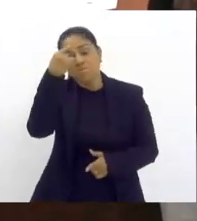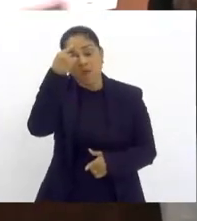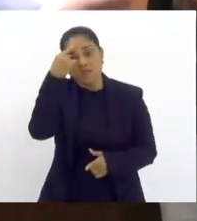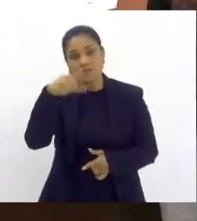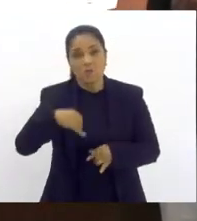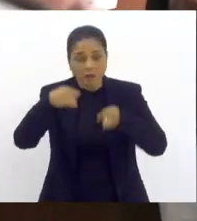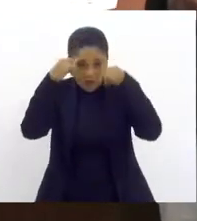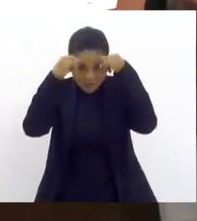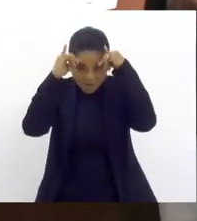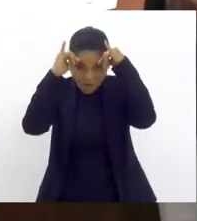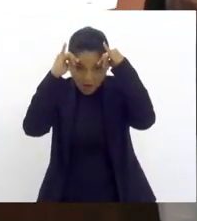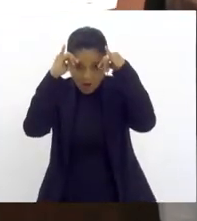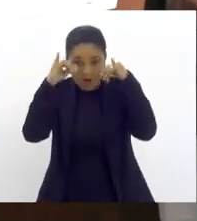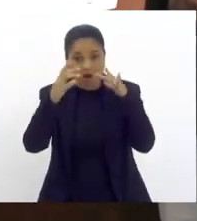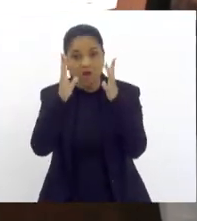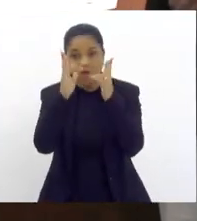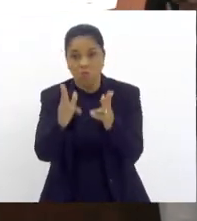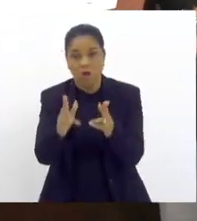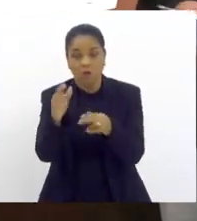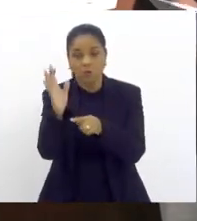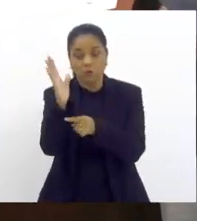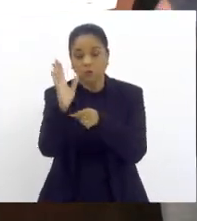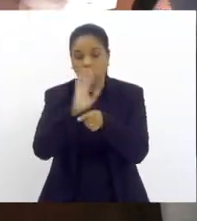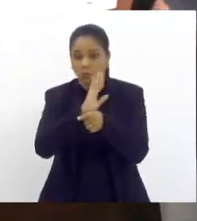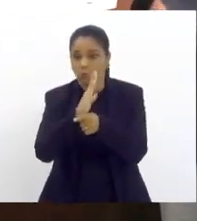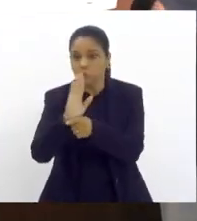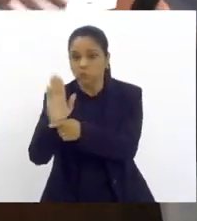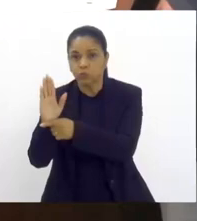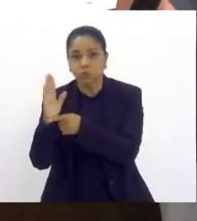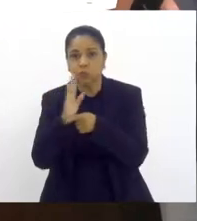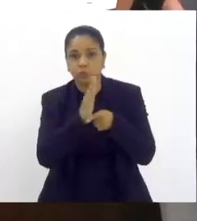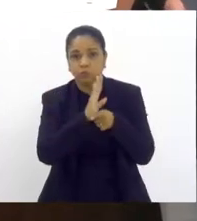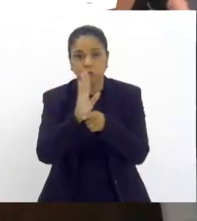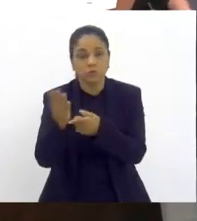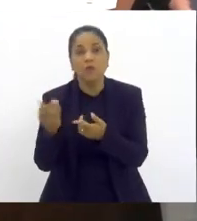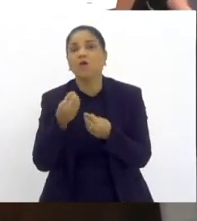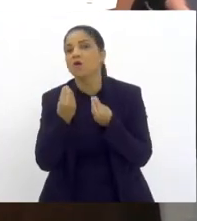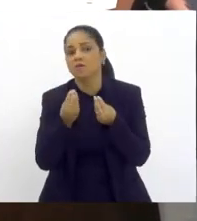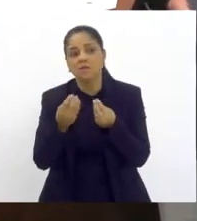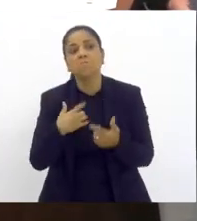que é um tubarão, gente. O que vai acontecer, porra?